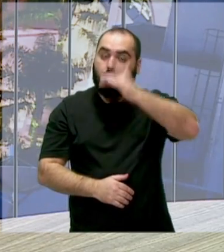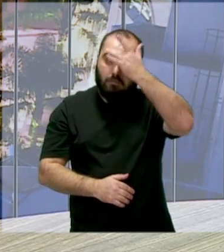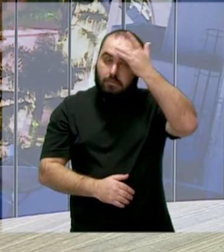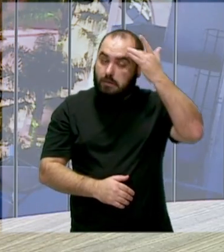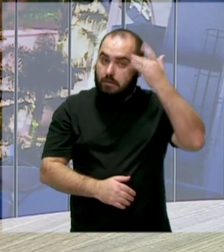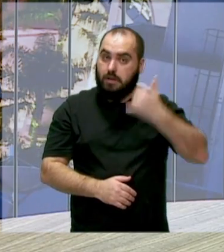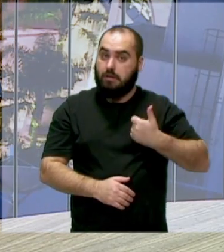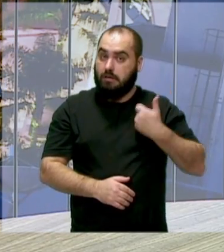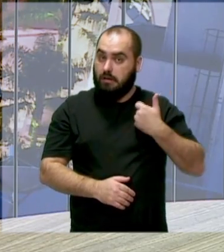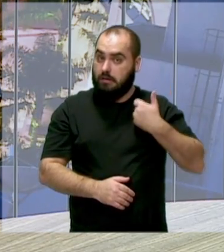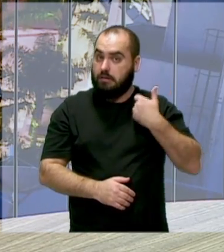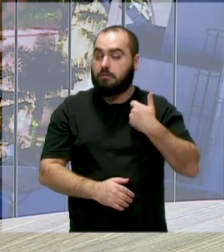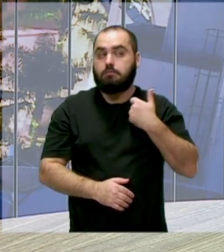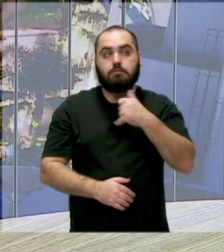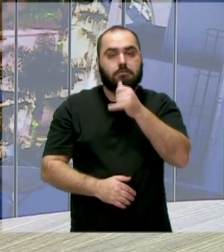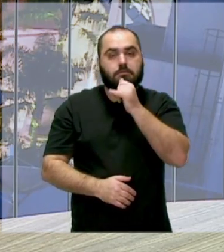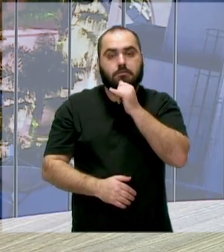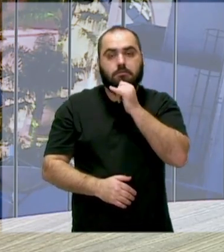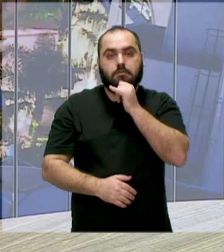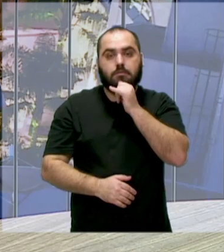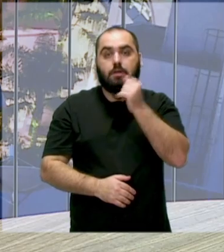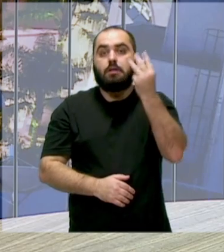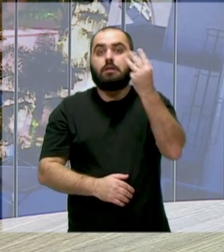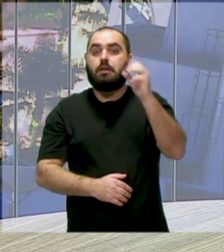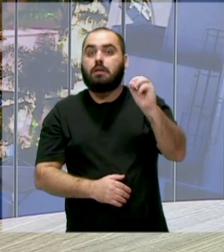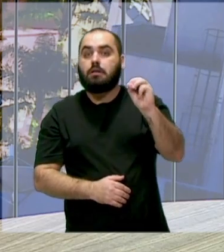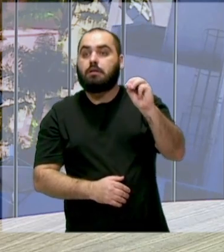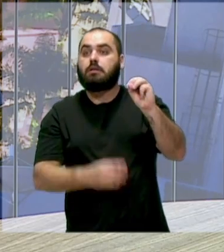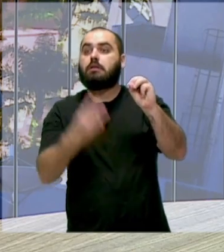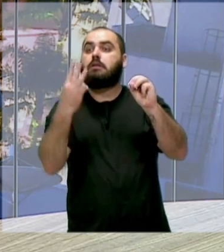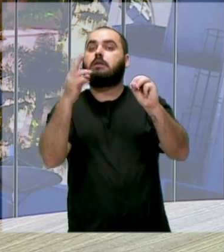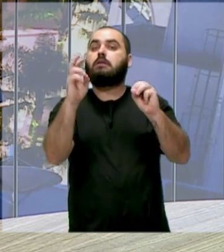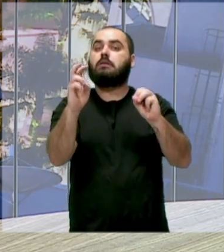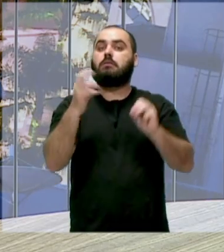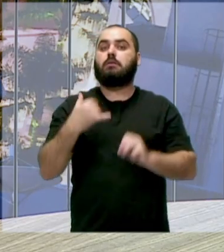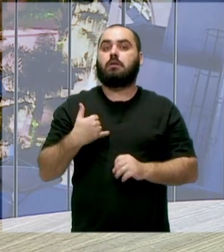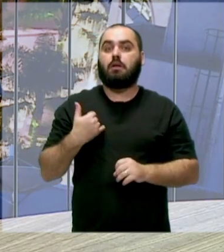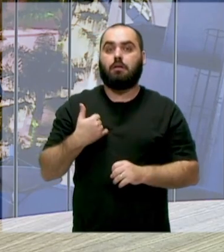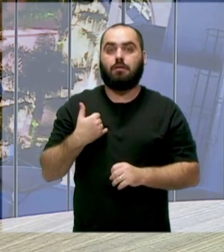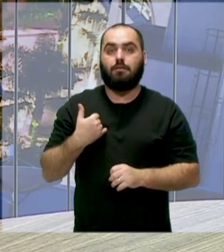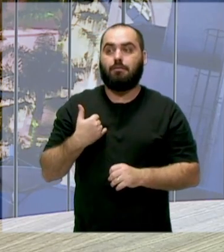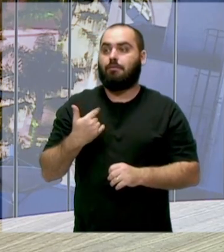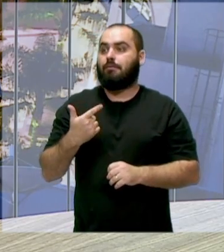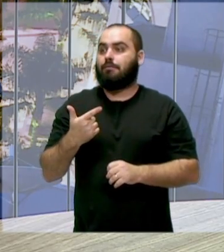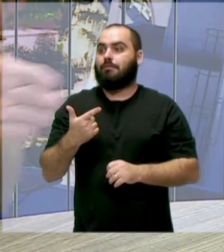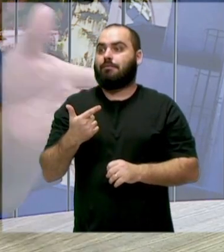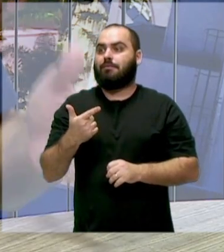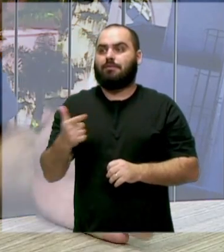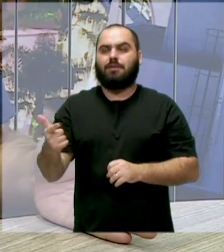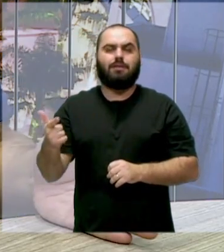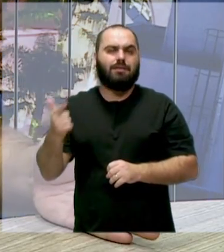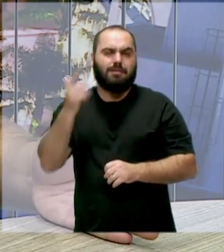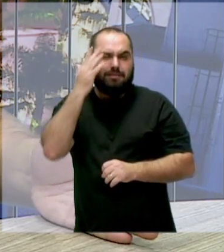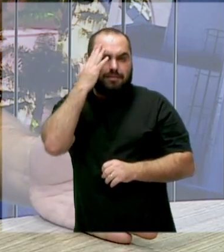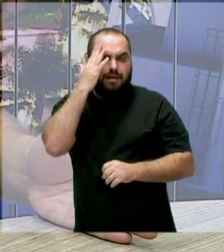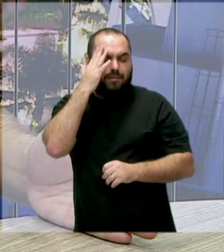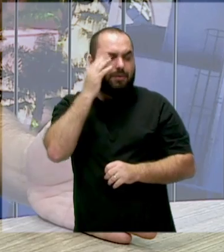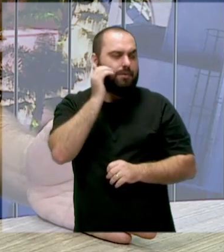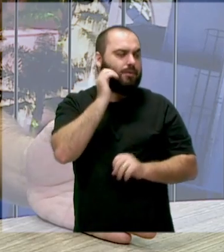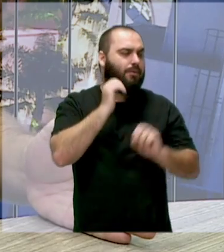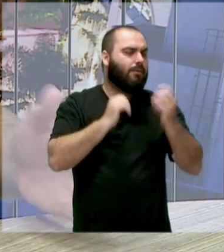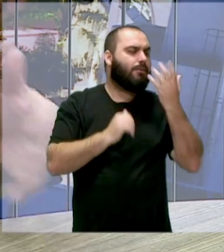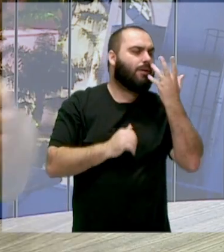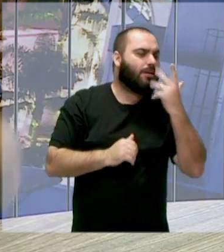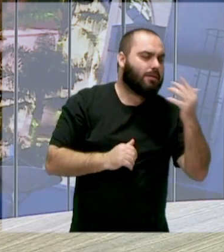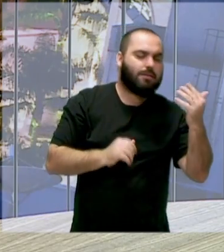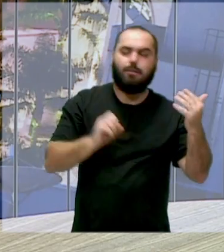com idade de 30, 35 anos, não tem aquele meio termo que sempre pega crianças ou pega